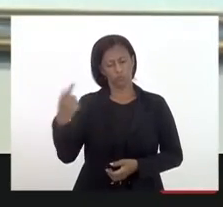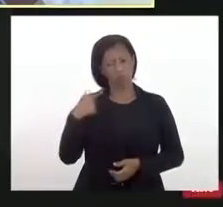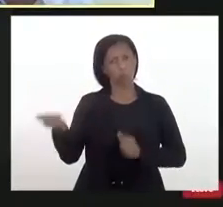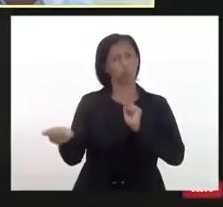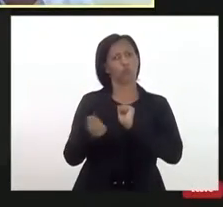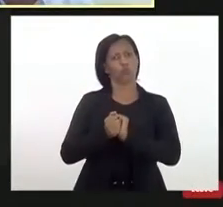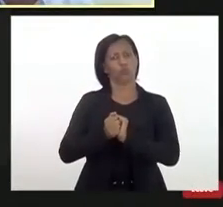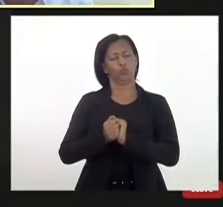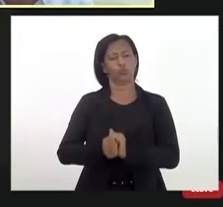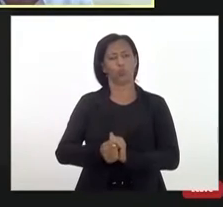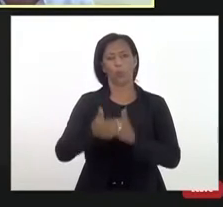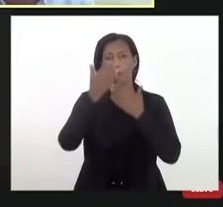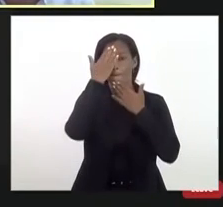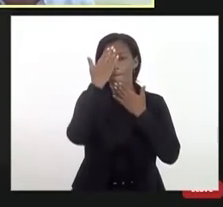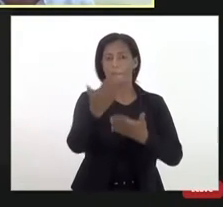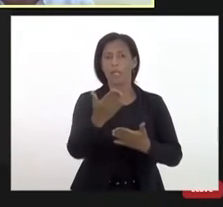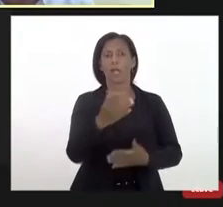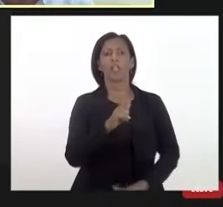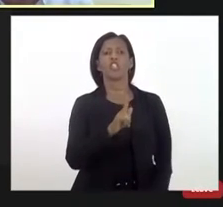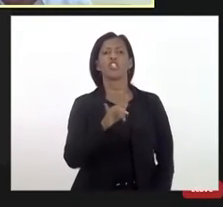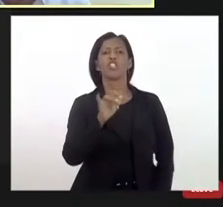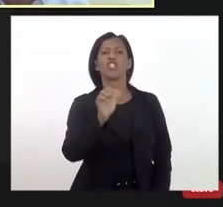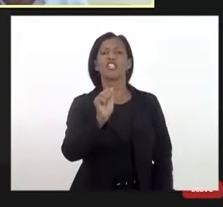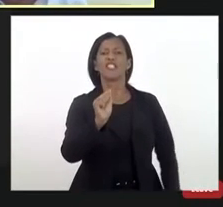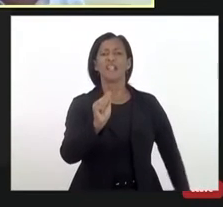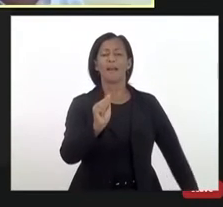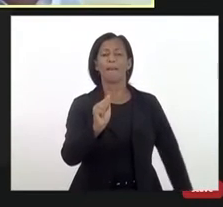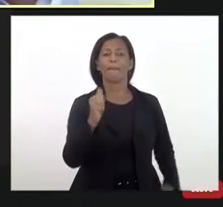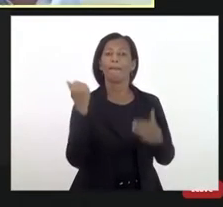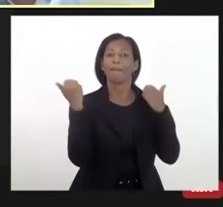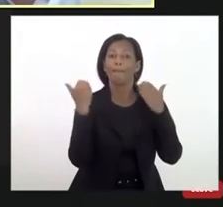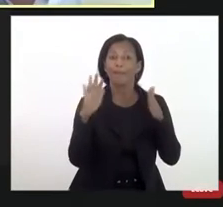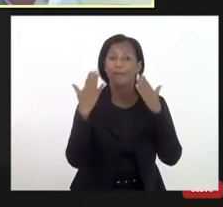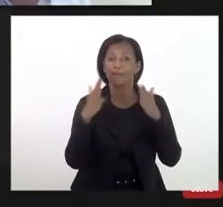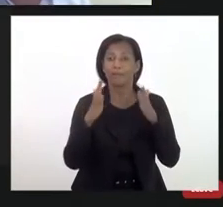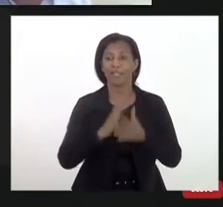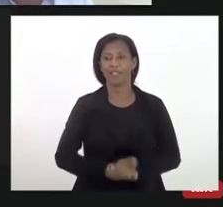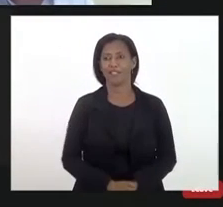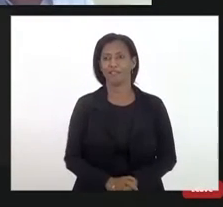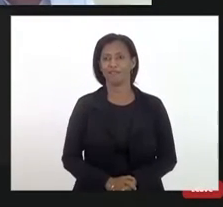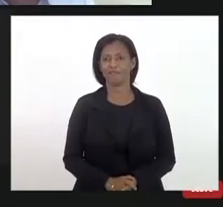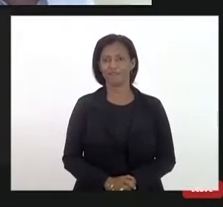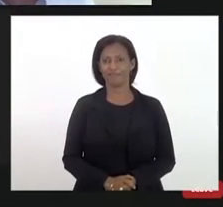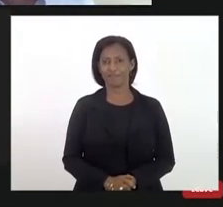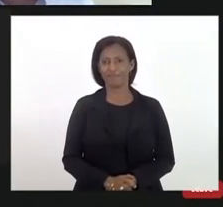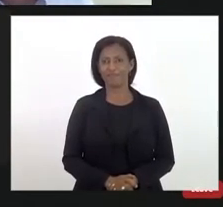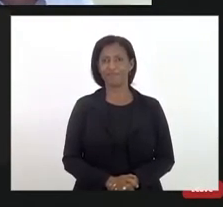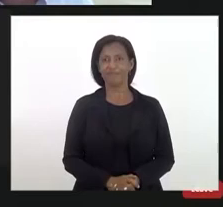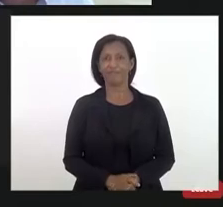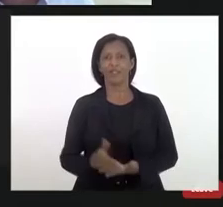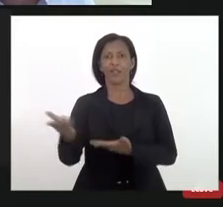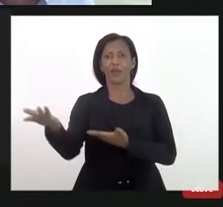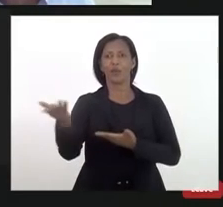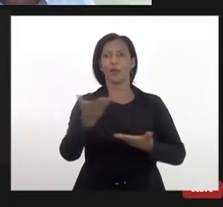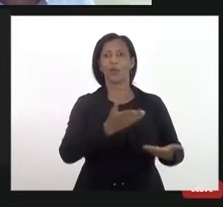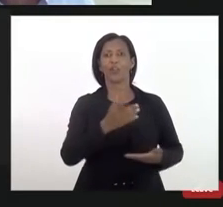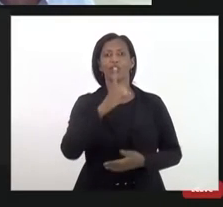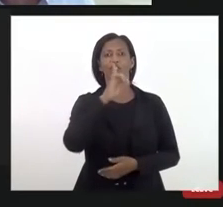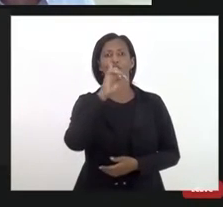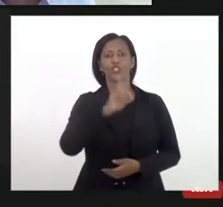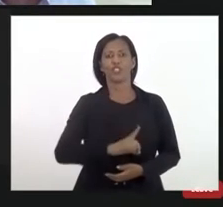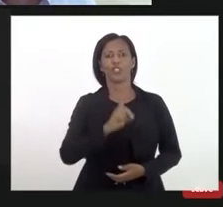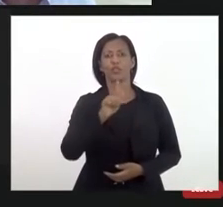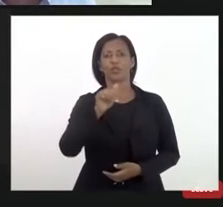juntos. Obrigado, Geisa. Parabéns, tá, Geisa? Parabéns mais uma vez, Geisa. Obrigada, Sérgio. Passo a palavra agora à diretora de gás do